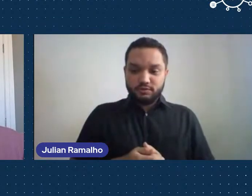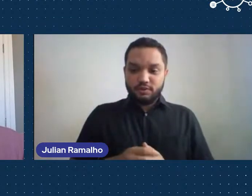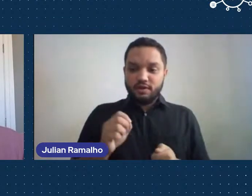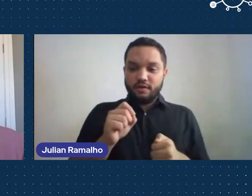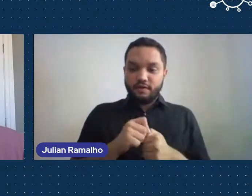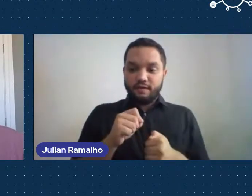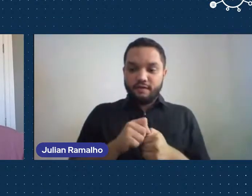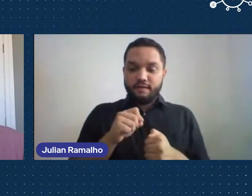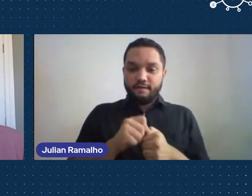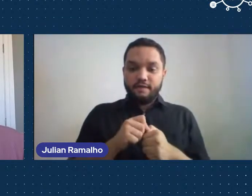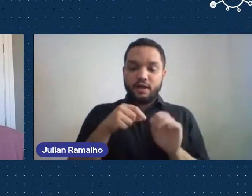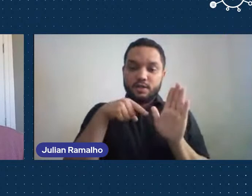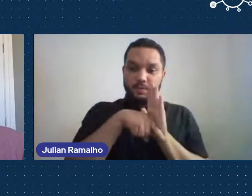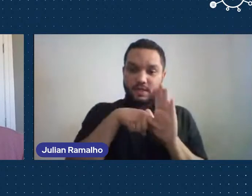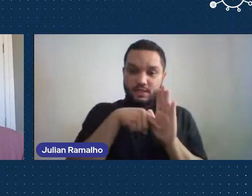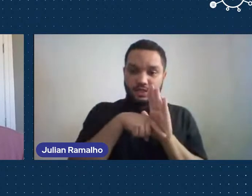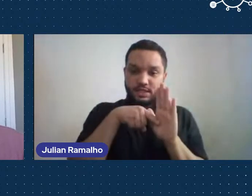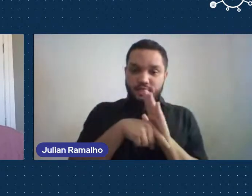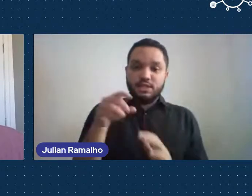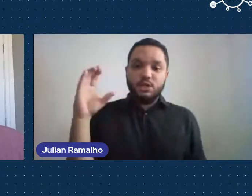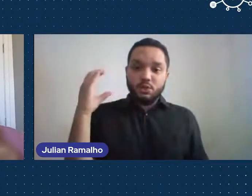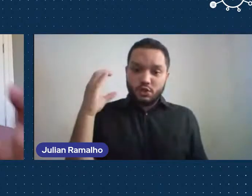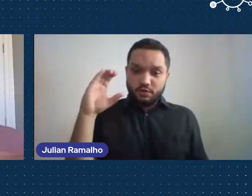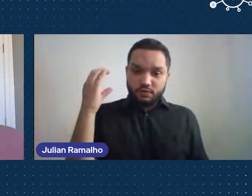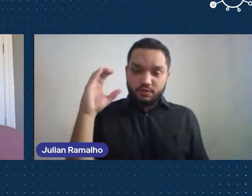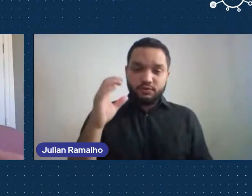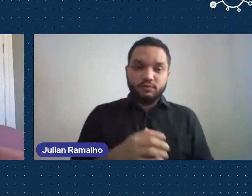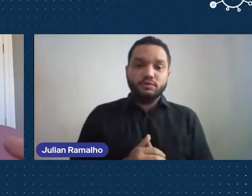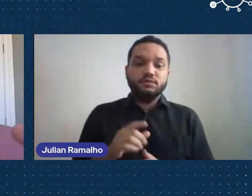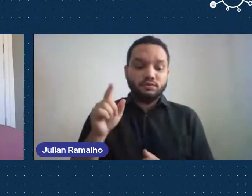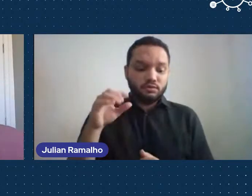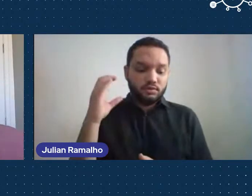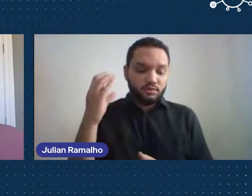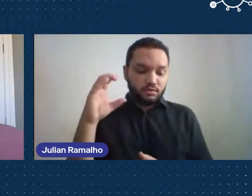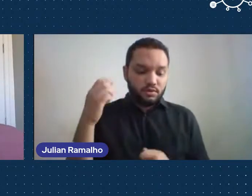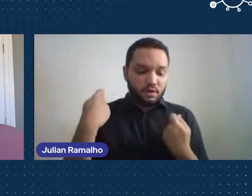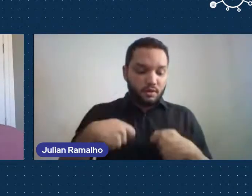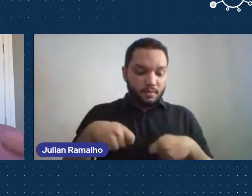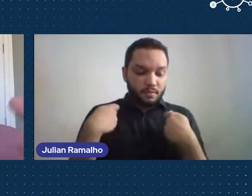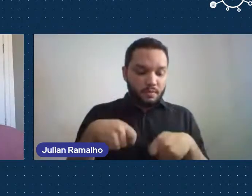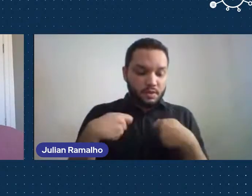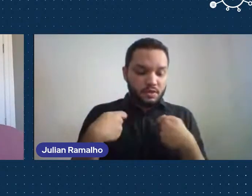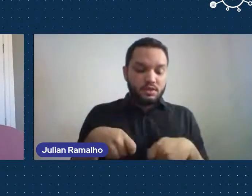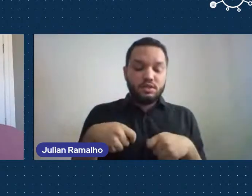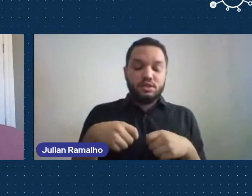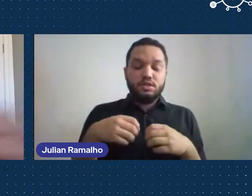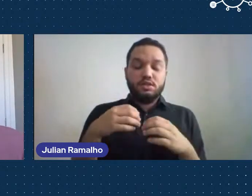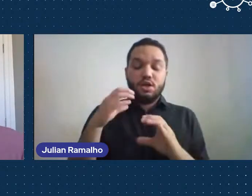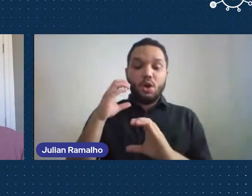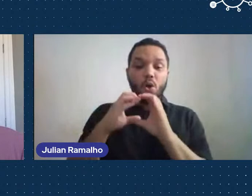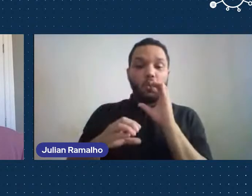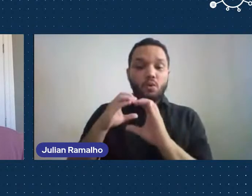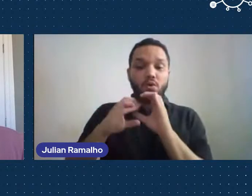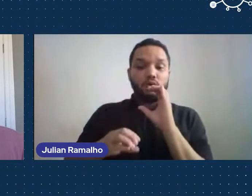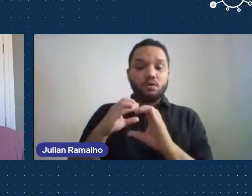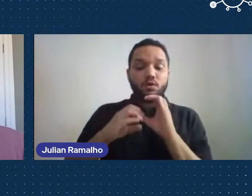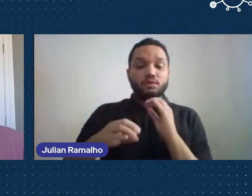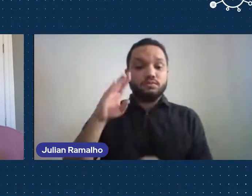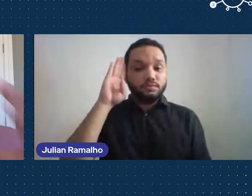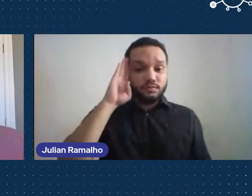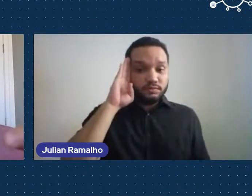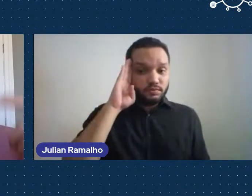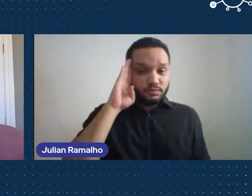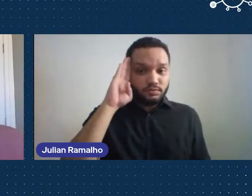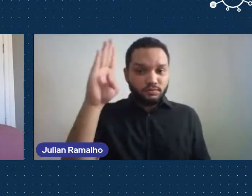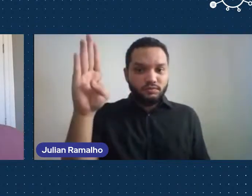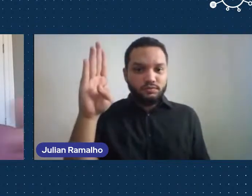atividade como uma pesquisa científica, essa pesquisa ela precisa ser comunicada. A intenção dela, inicialmente, precisa ser comunicada.